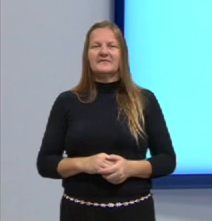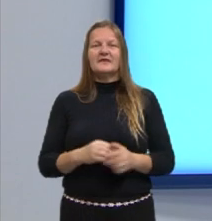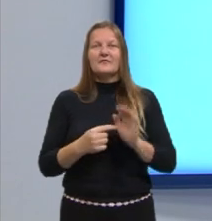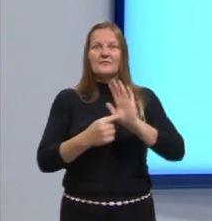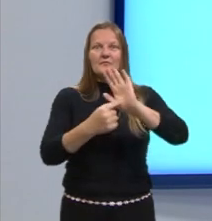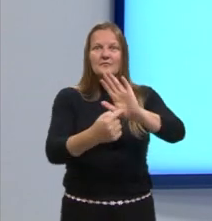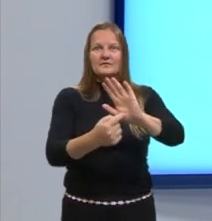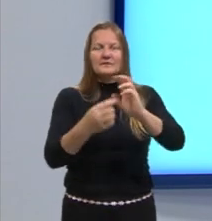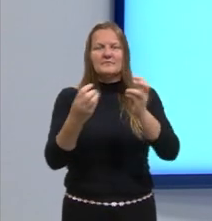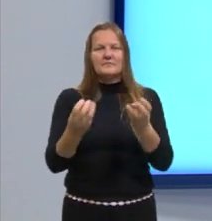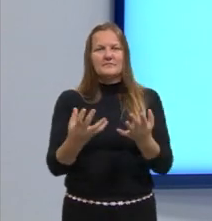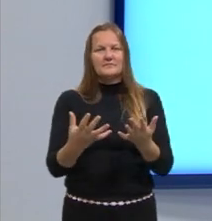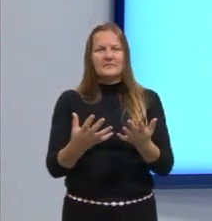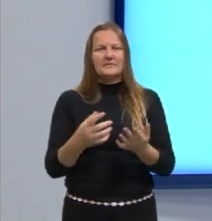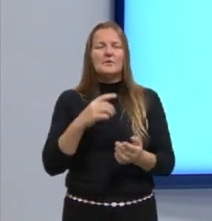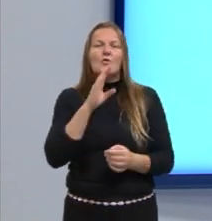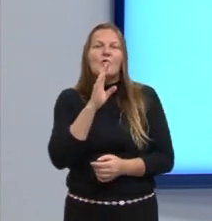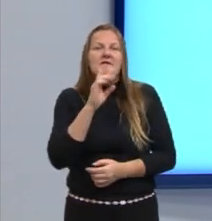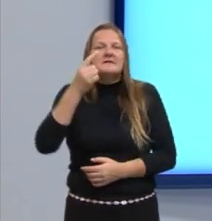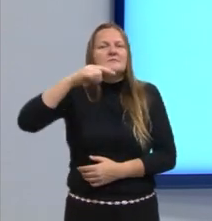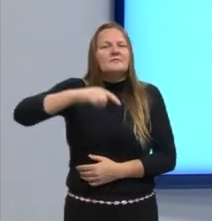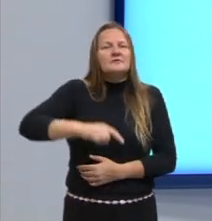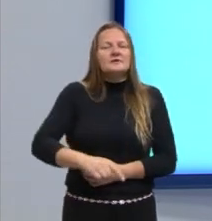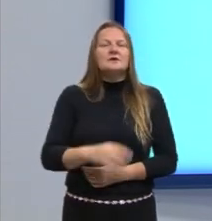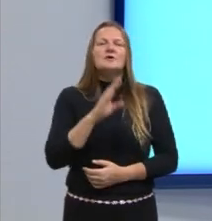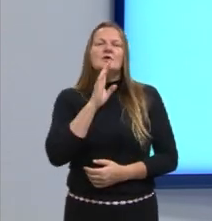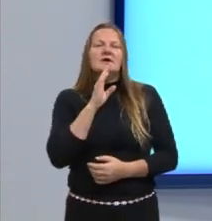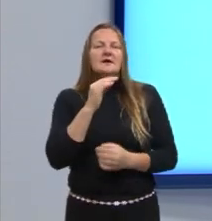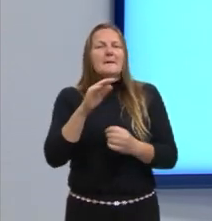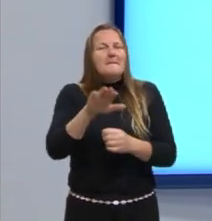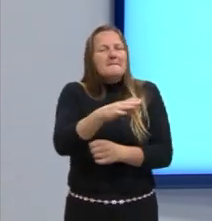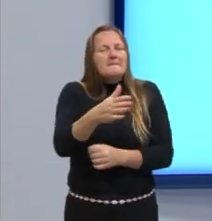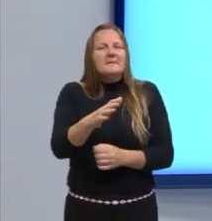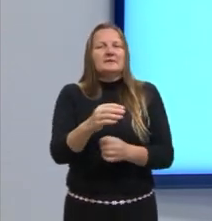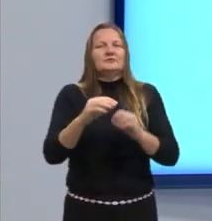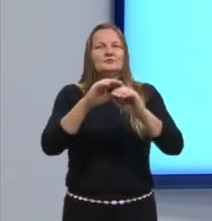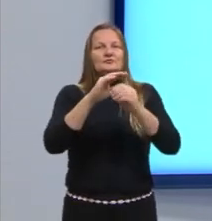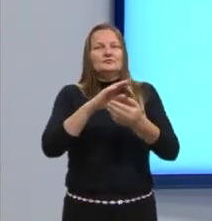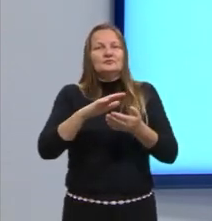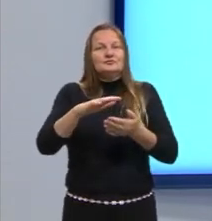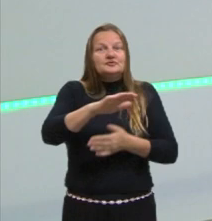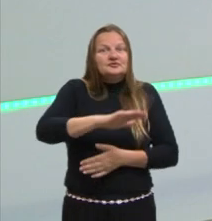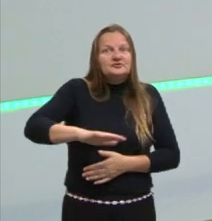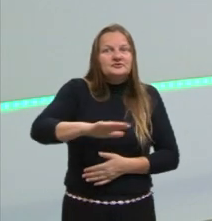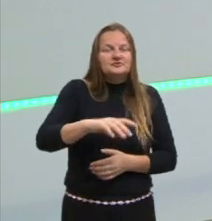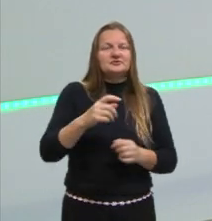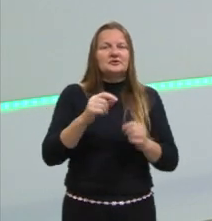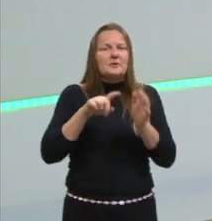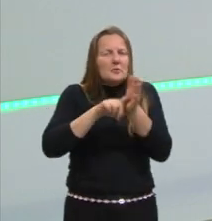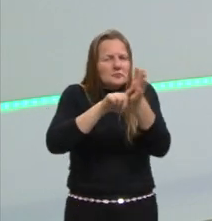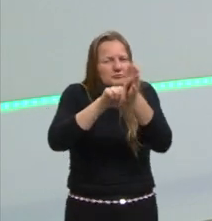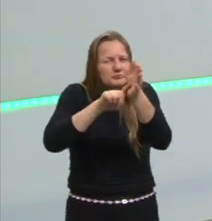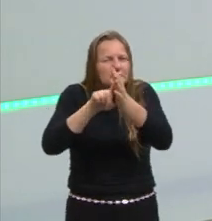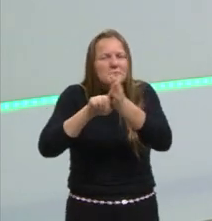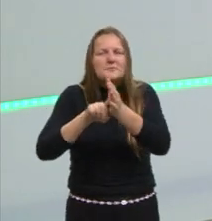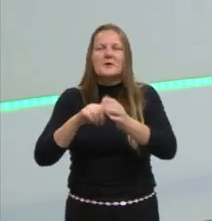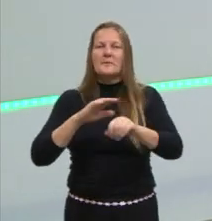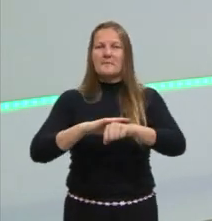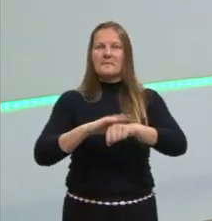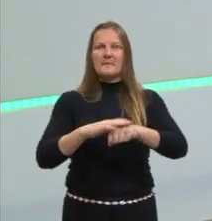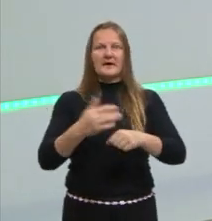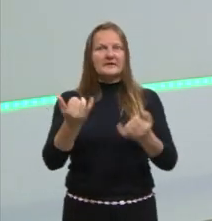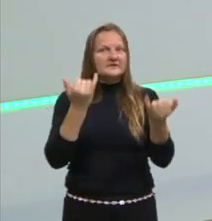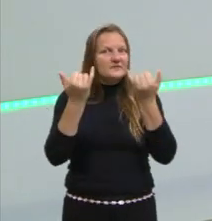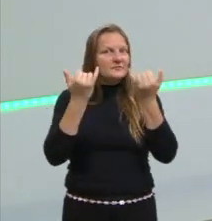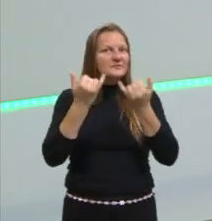então é só para vocês então conhecerem saber mais ou menos do que se trata e claro vocês podem atrás de mais informações para entender como